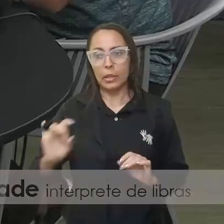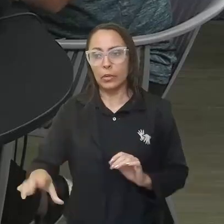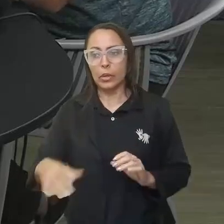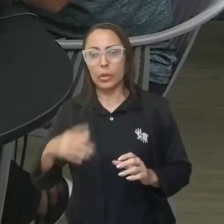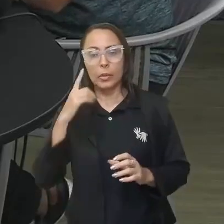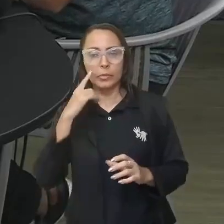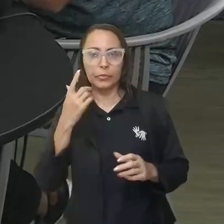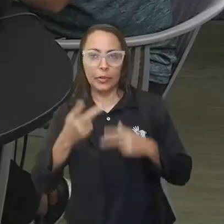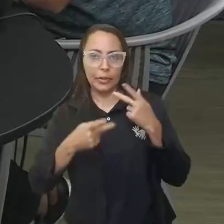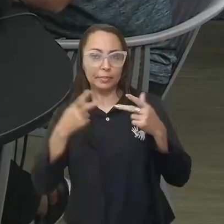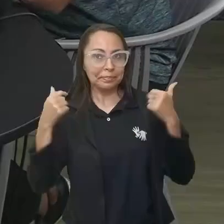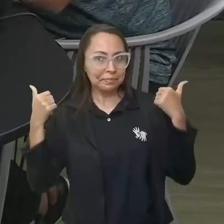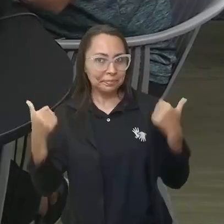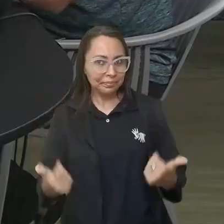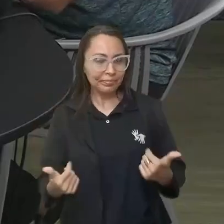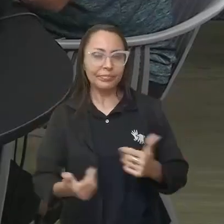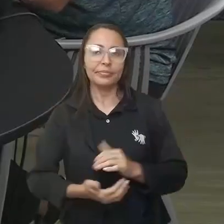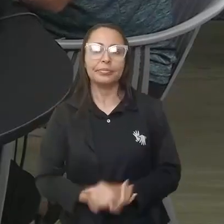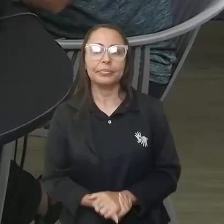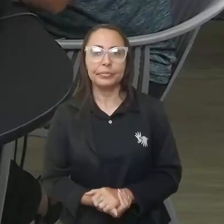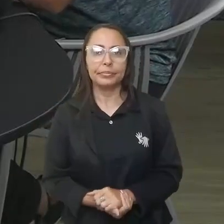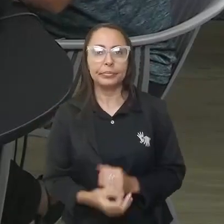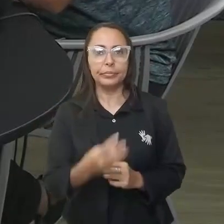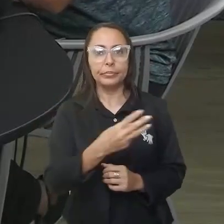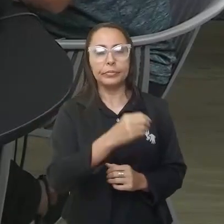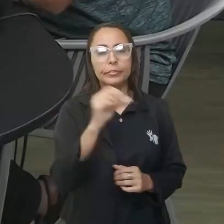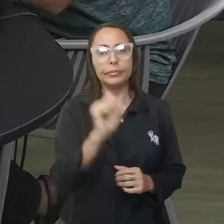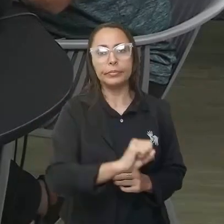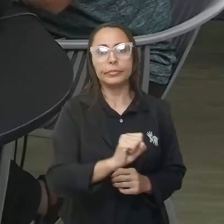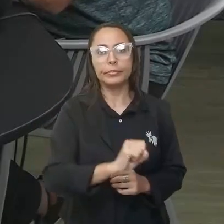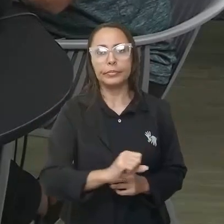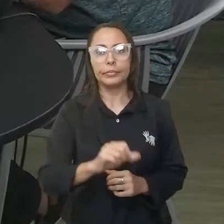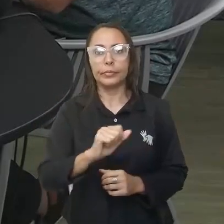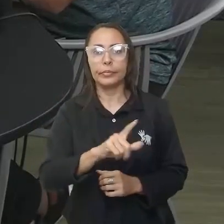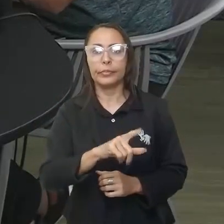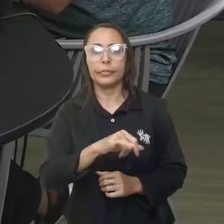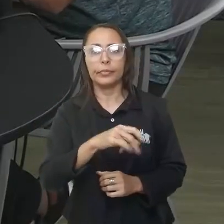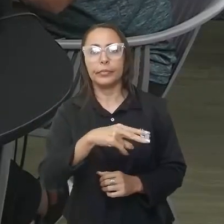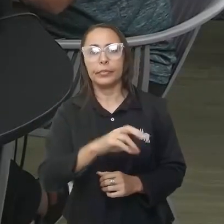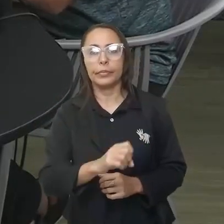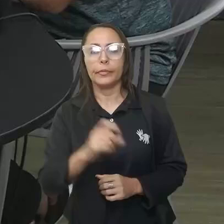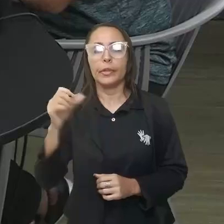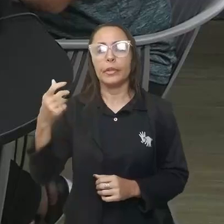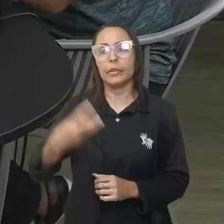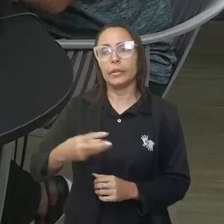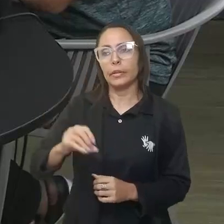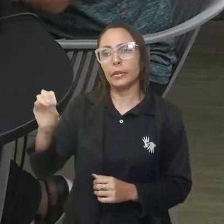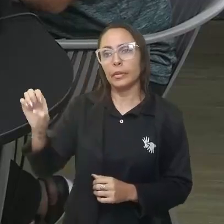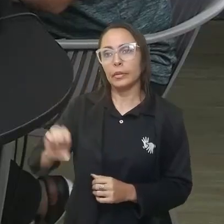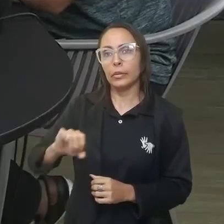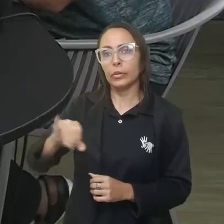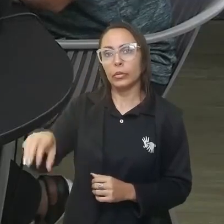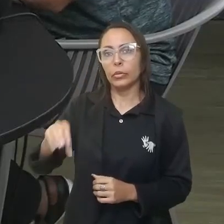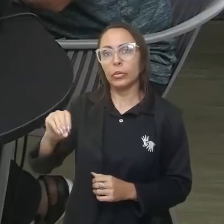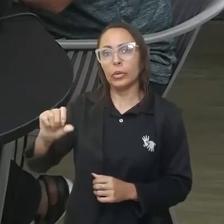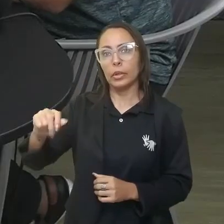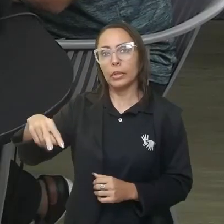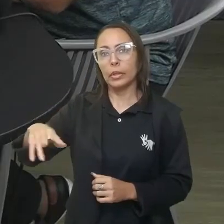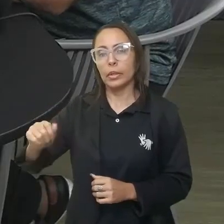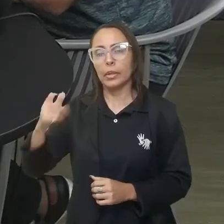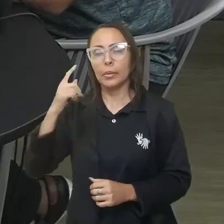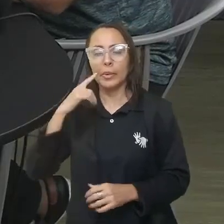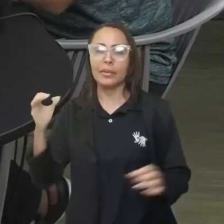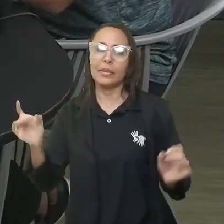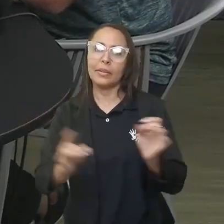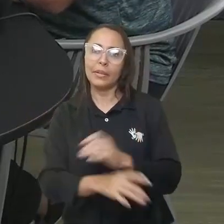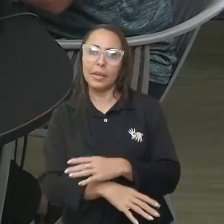considerações finais, beleza? Então, 30 segundos para a professora Aline, 30 segundos para a professora Joana, as considerações finais, para a gente encerrar